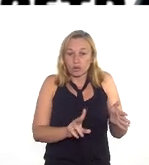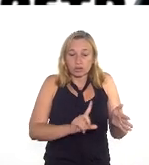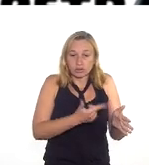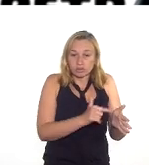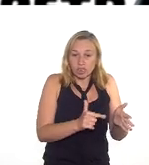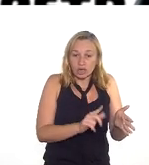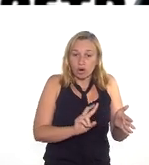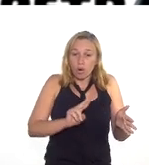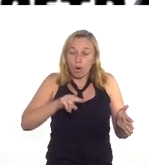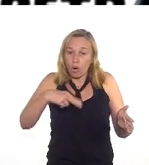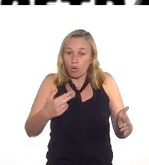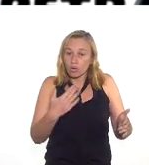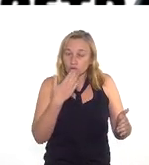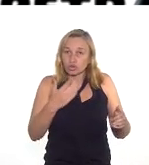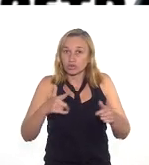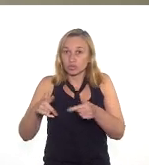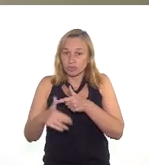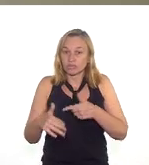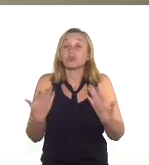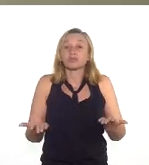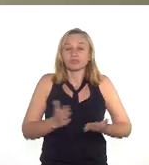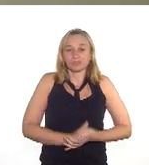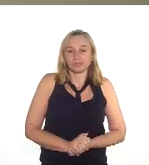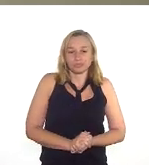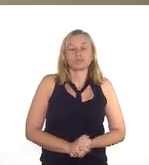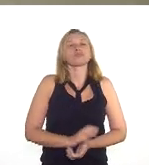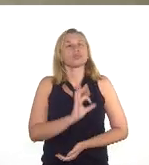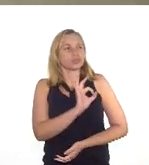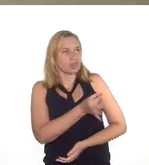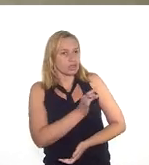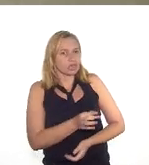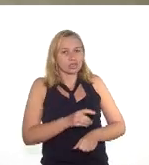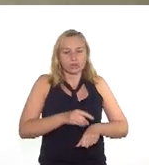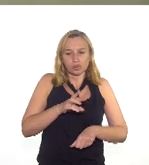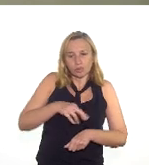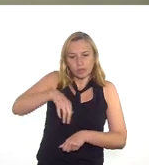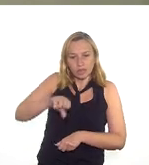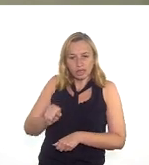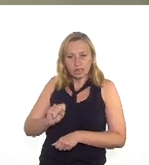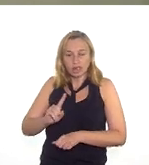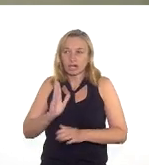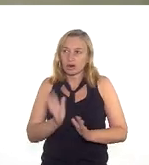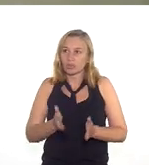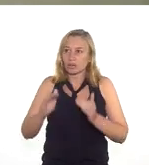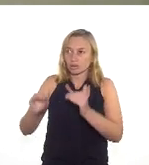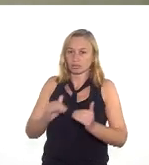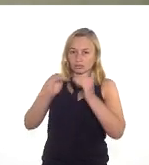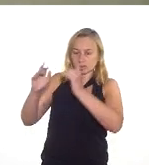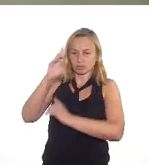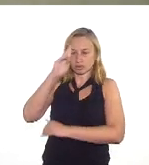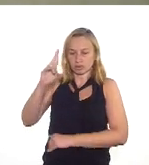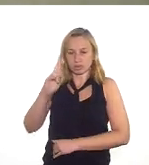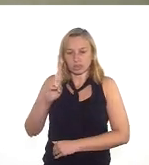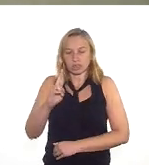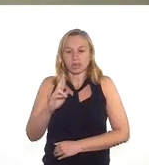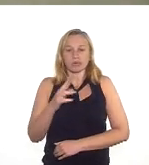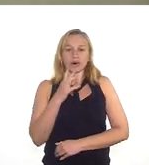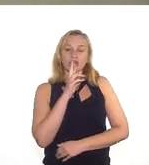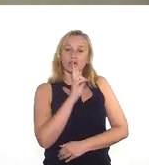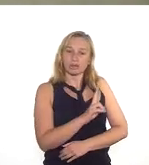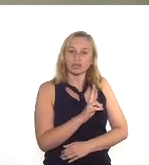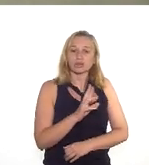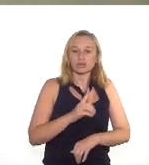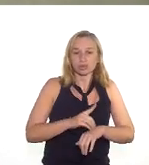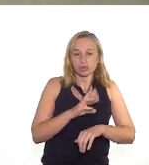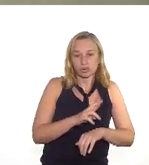algum impedimento? Perfeitamente, doutor Maes. Primeiro, o nosso superintendente para responder, doutor Thiago